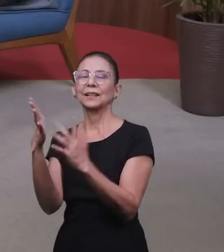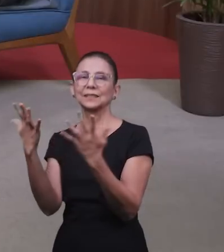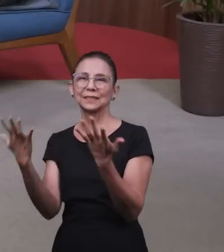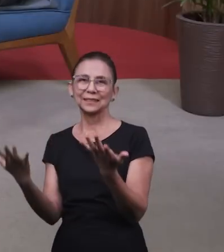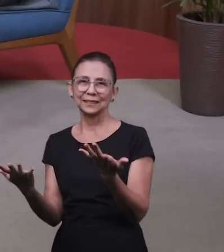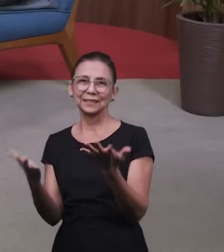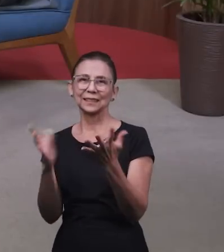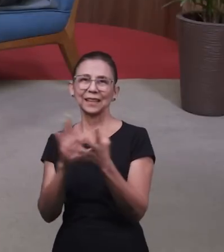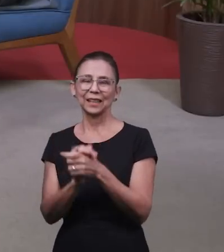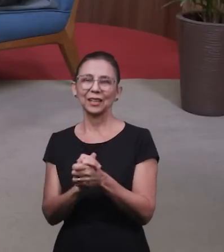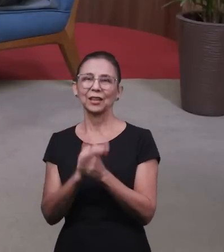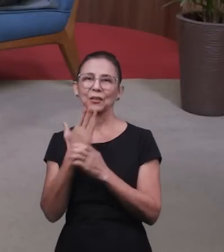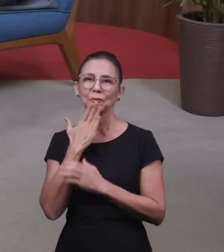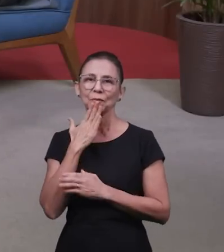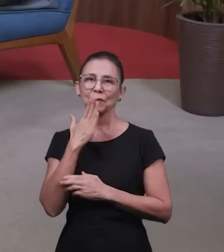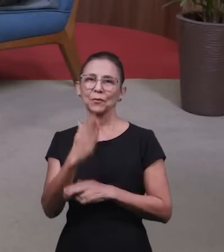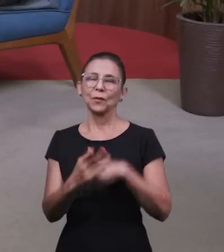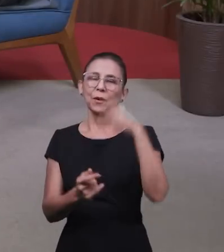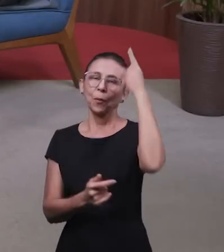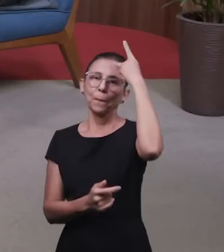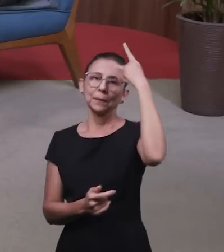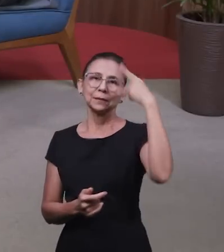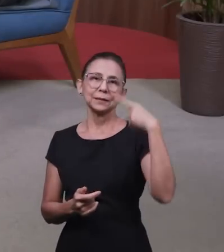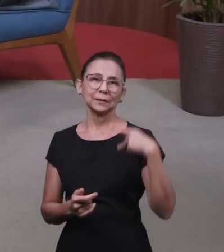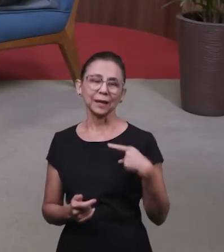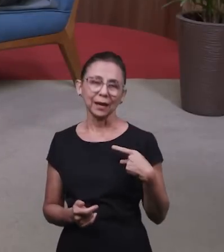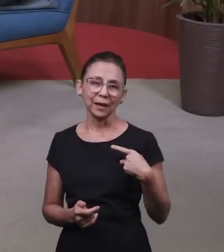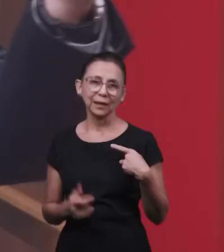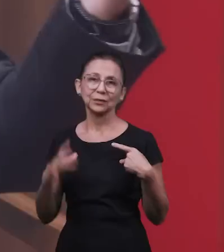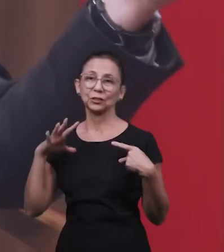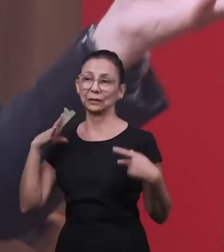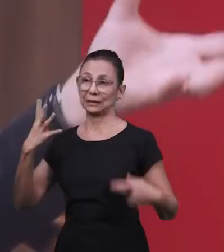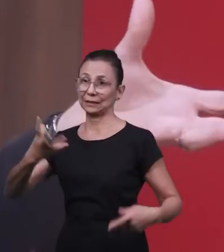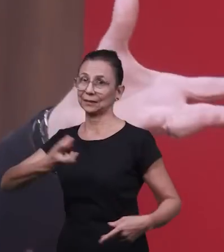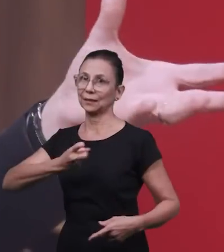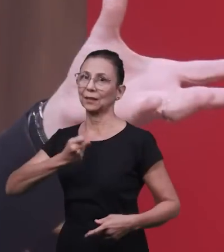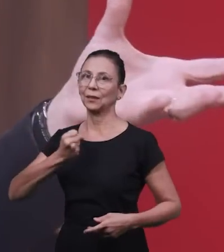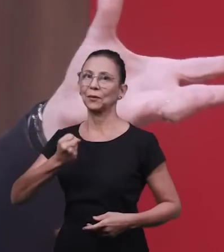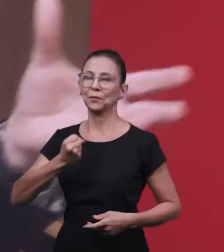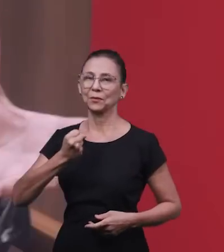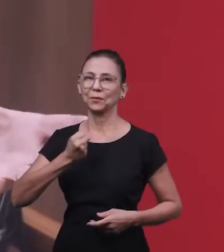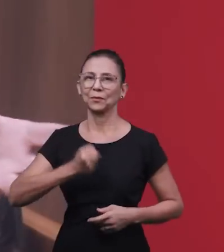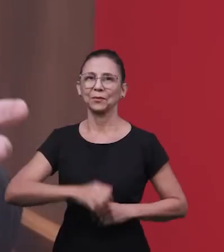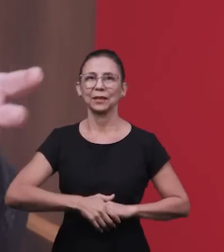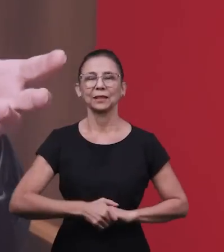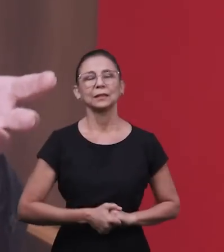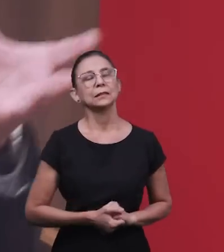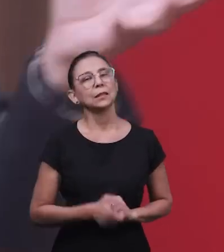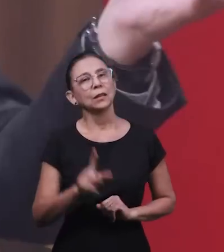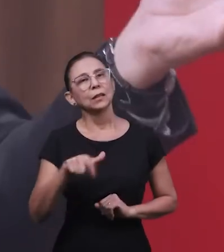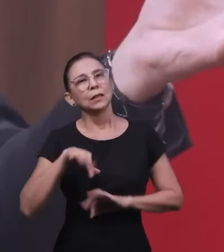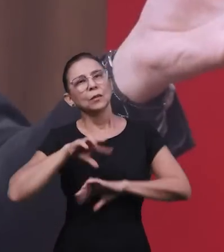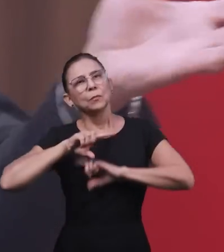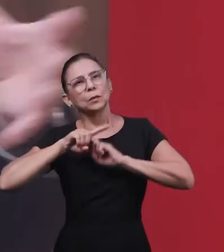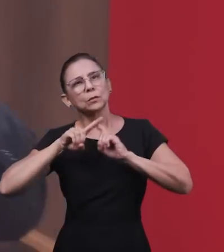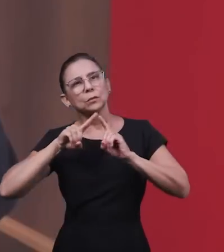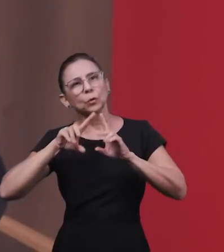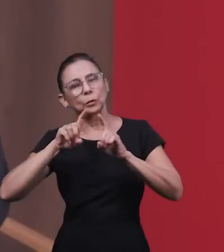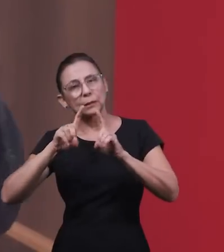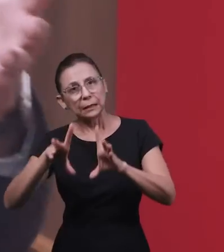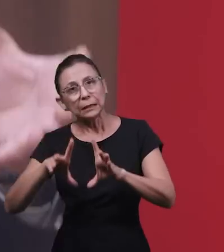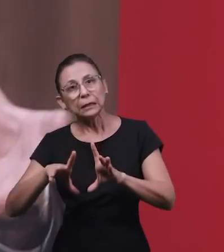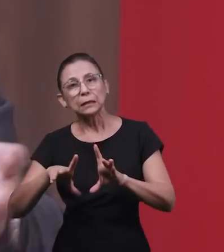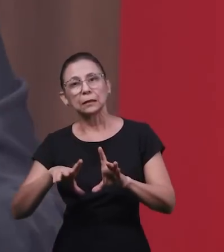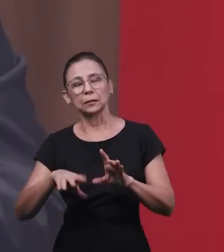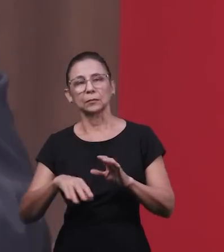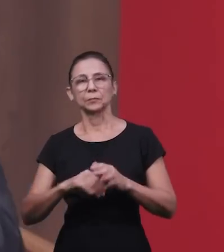dar em favor do homem. É a graça salvadora. Então, a doutrina, além de